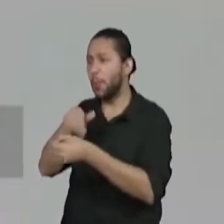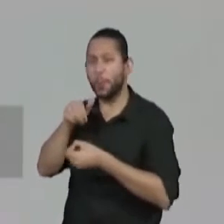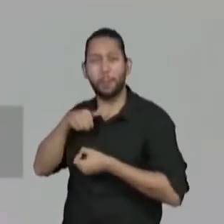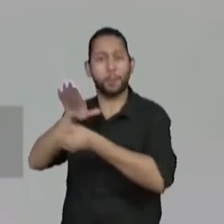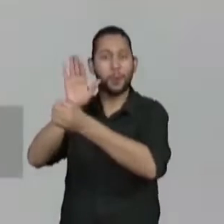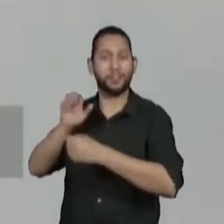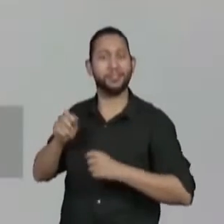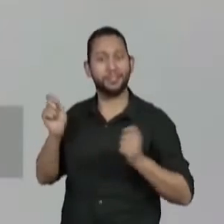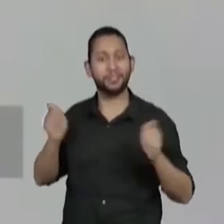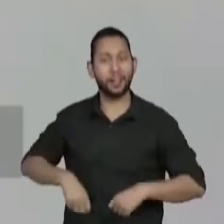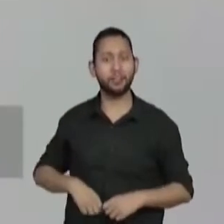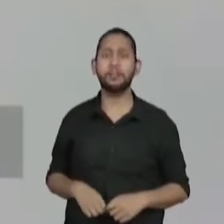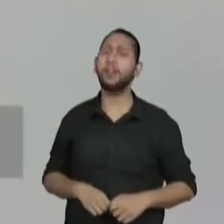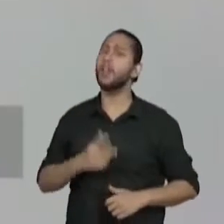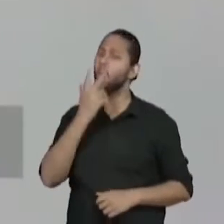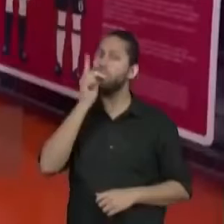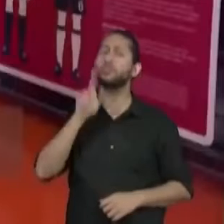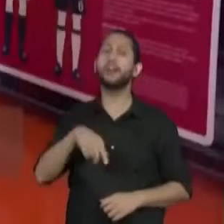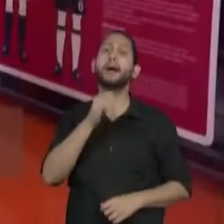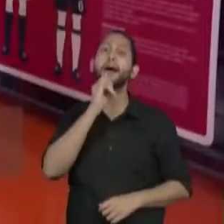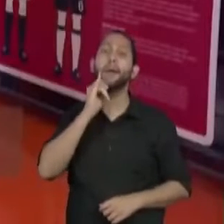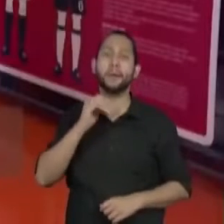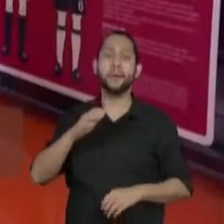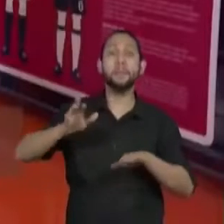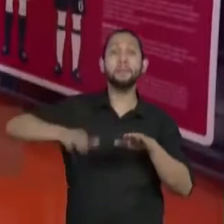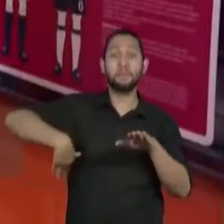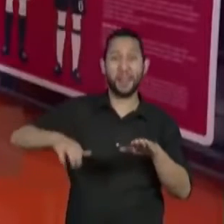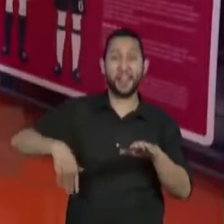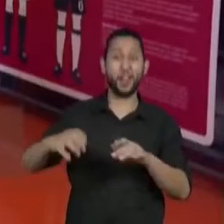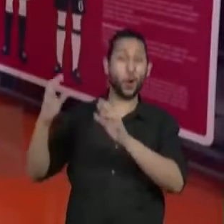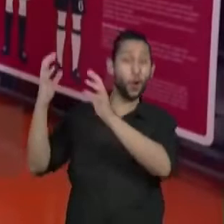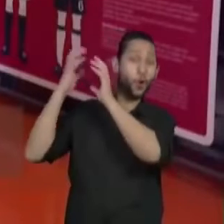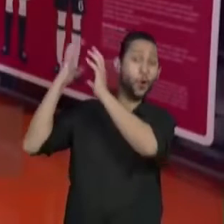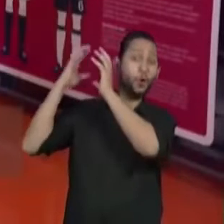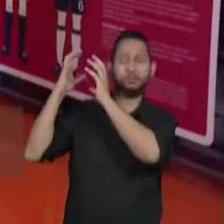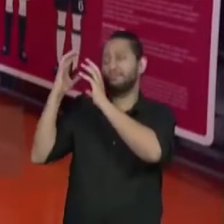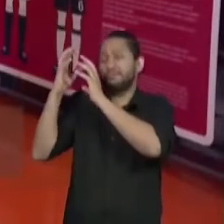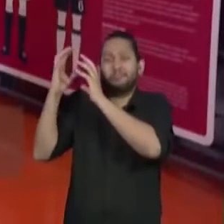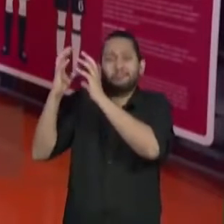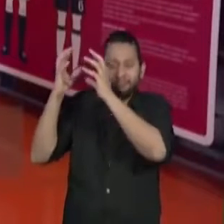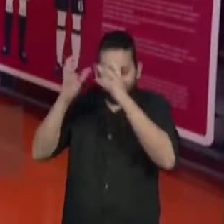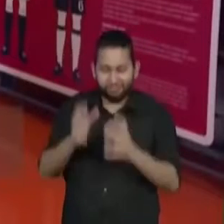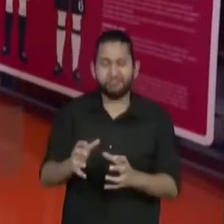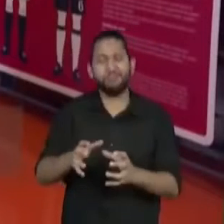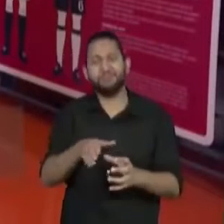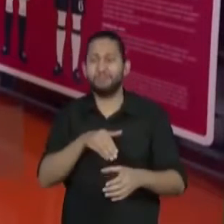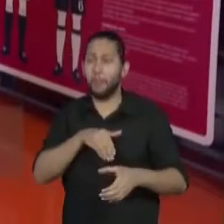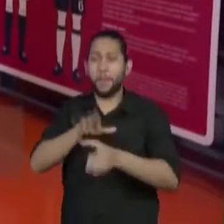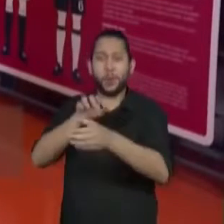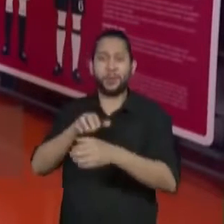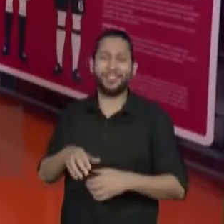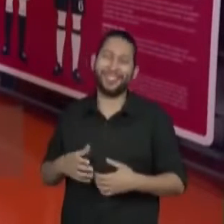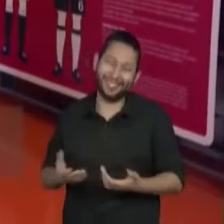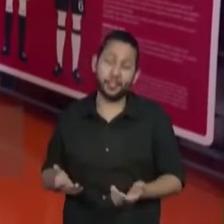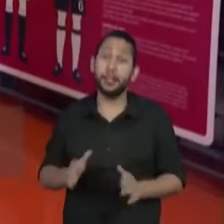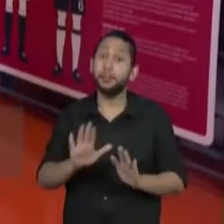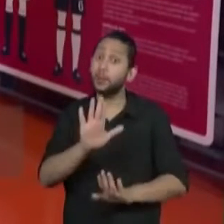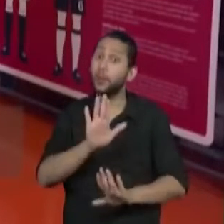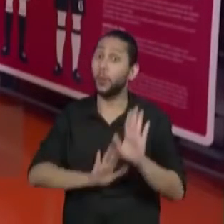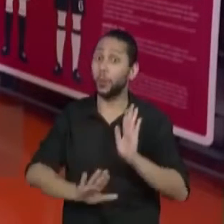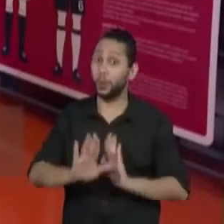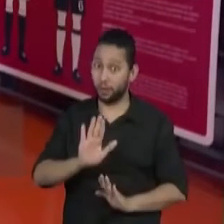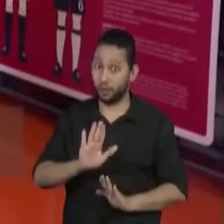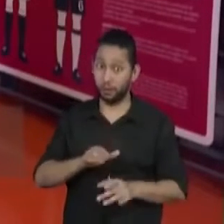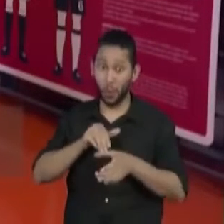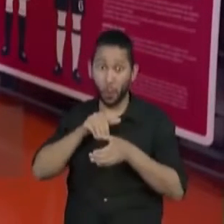que eu acho que eu já até chutei coco na praia? É mesmo? É mesmo. Então, pessoal, temos que ter cuidado. Tudo é bola, mas alguns